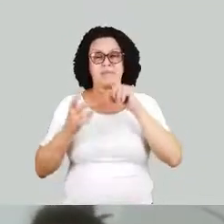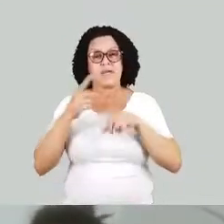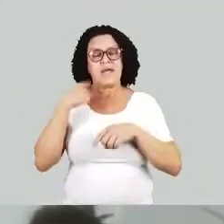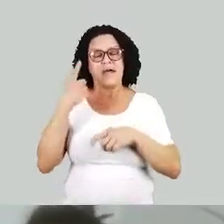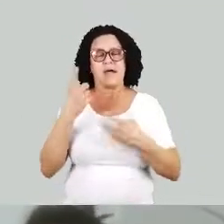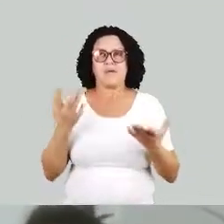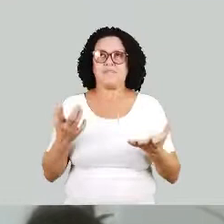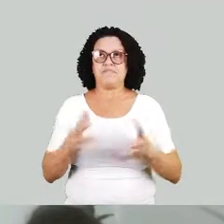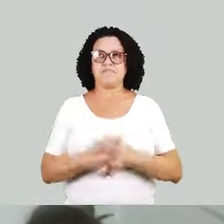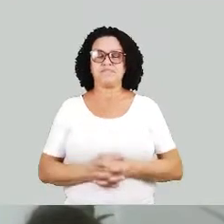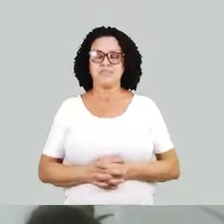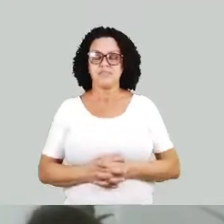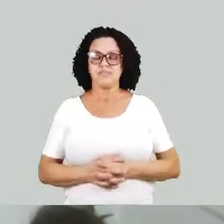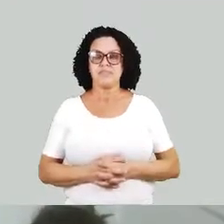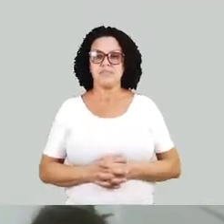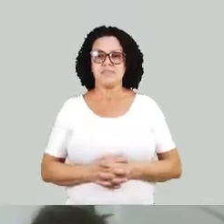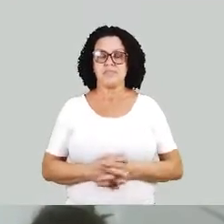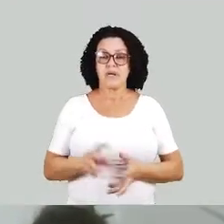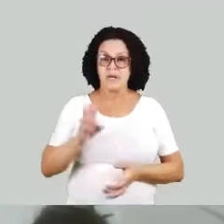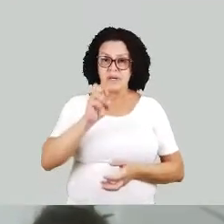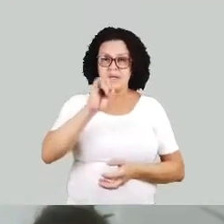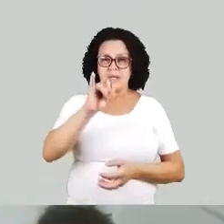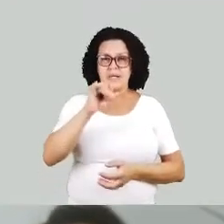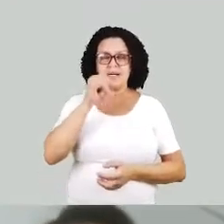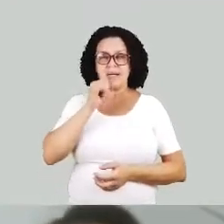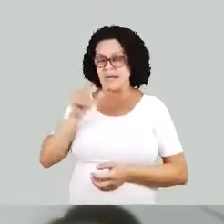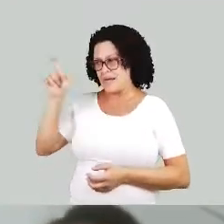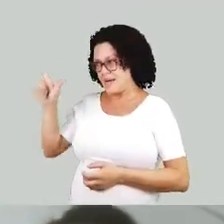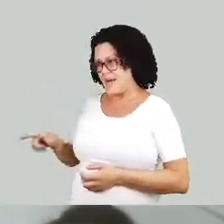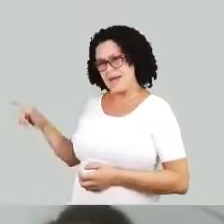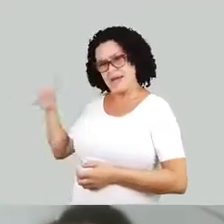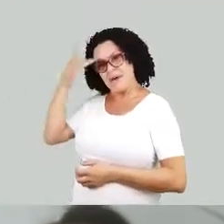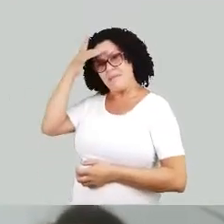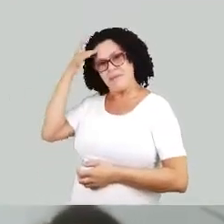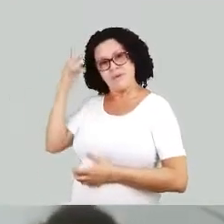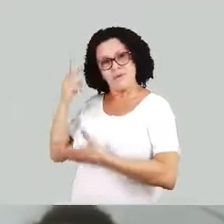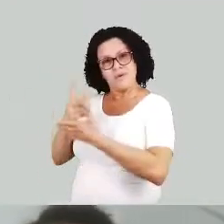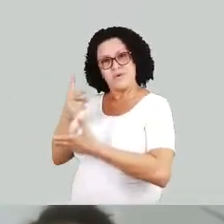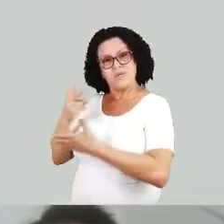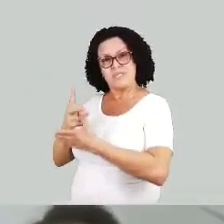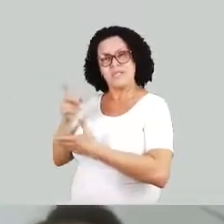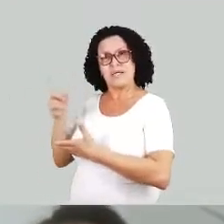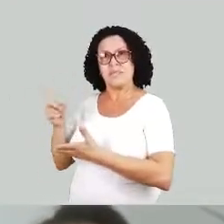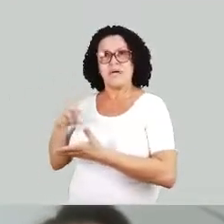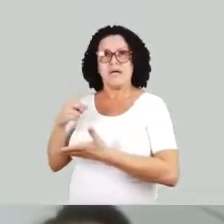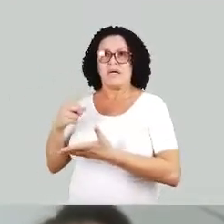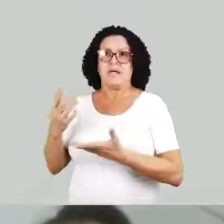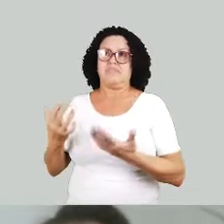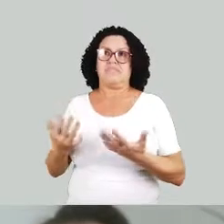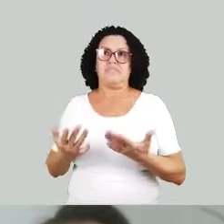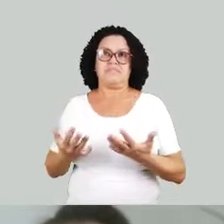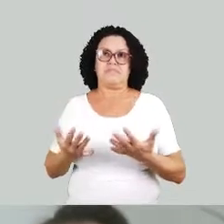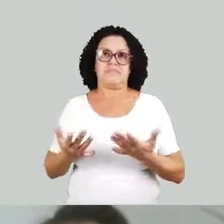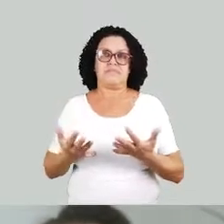Nem que para isso a pessoa, você perdoe, e nem sempre a pessoa